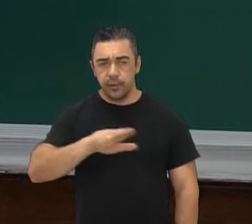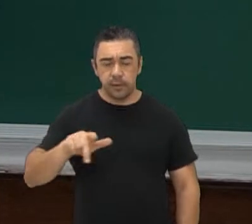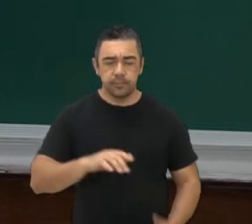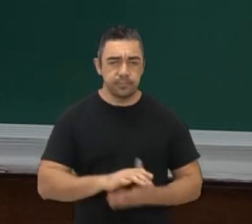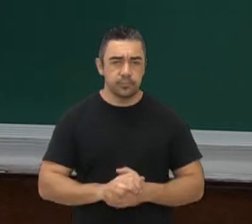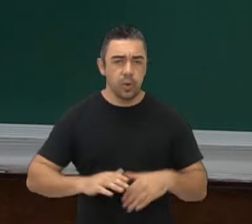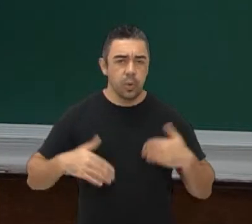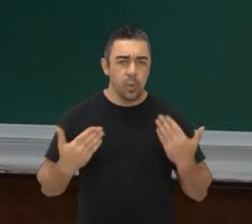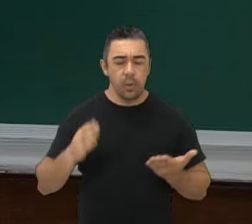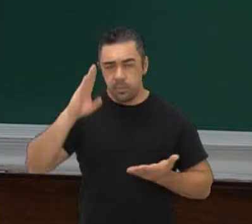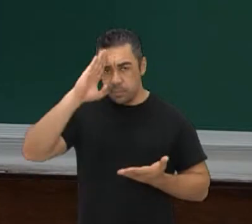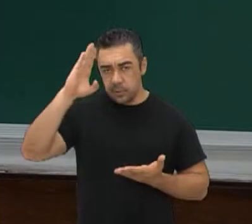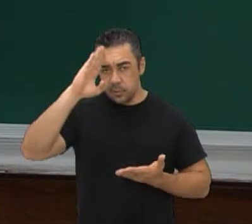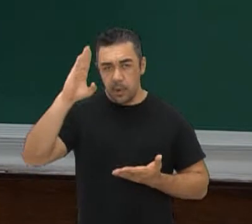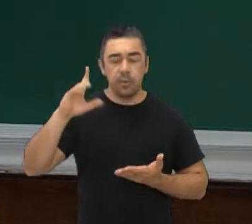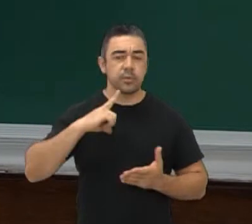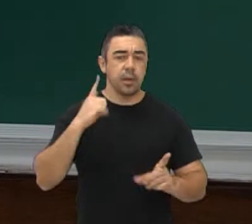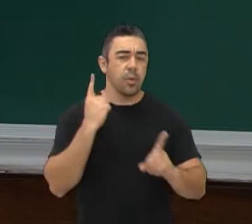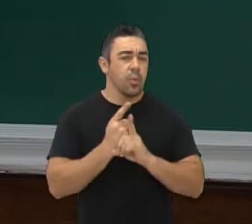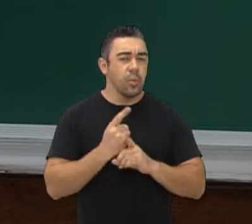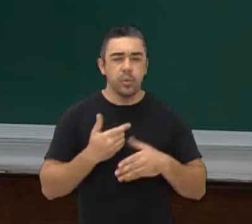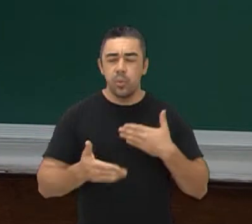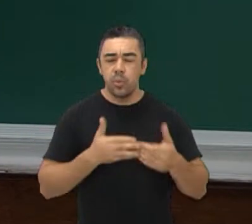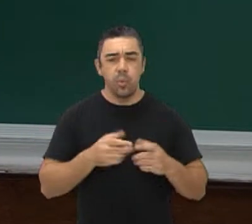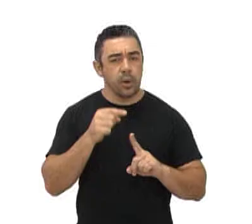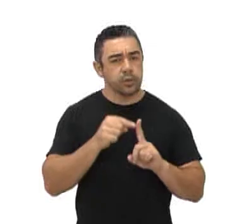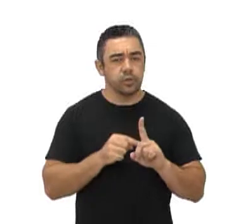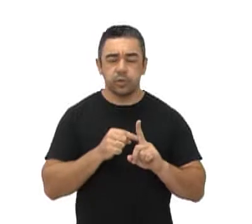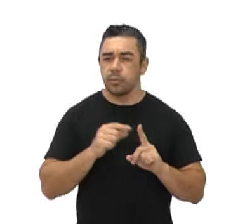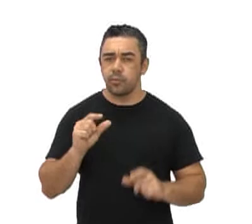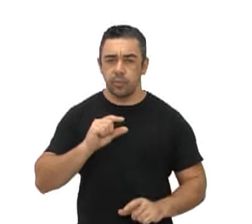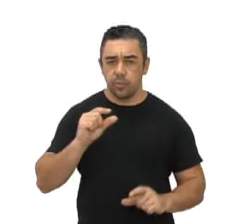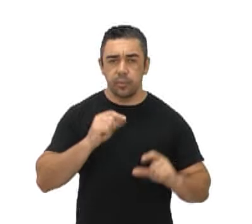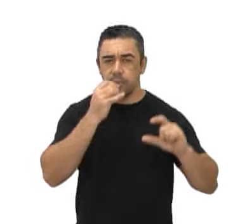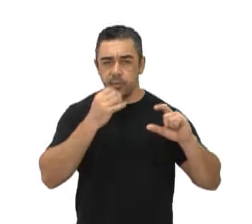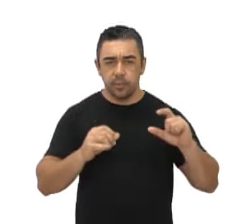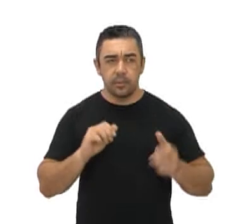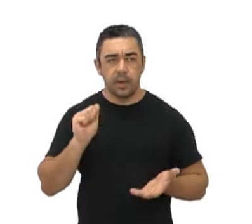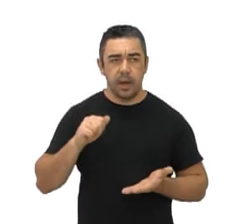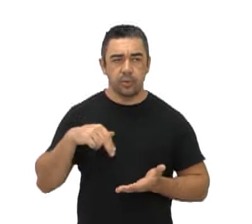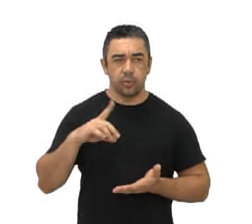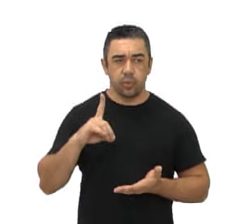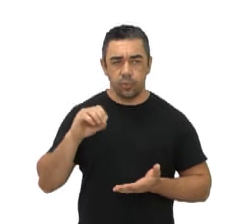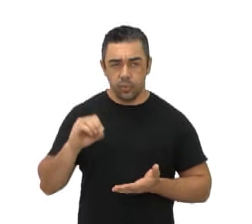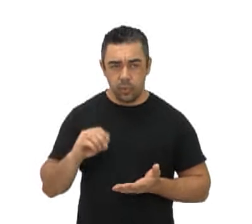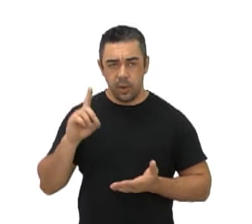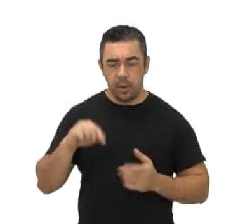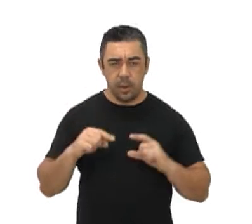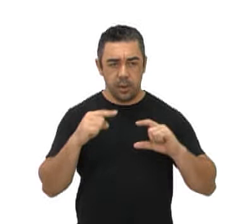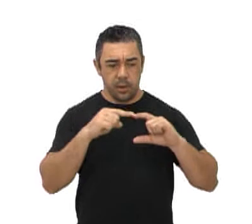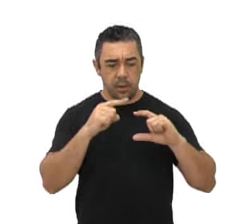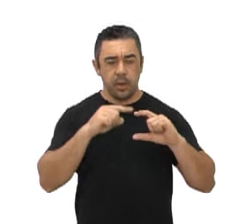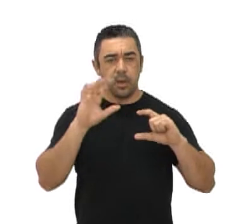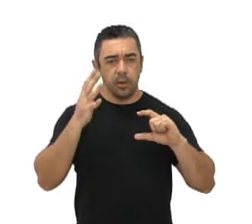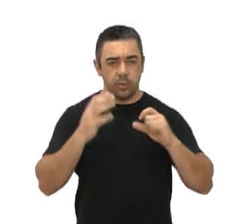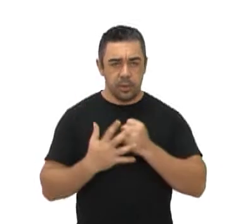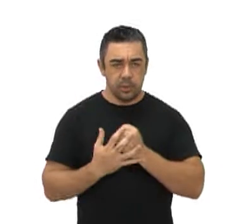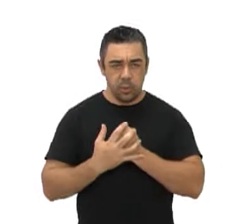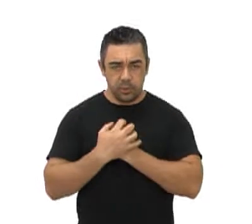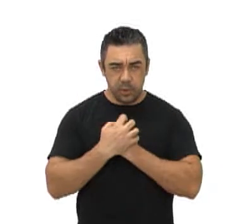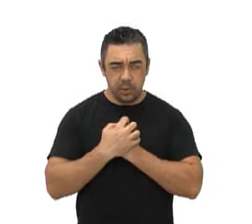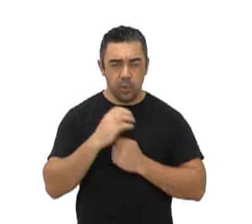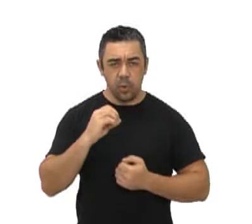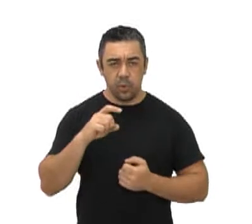os componentes principais que a gente encontra em qualquer tipo de pilha? Então, temos o ânodo, que é o polo da pilha que sofre o processo de